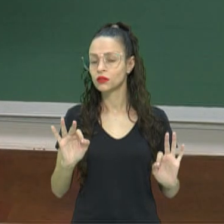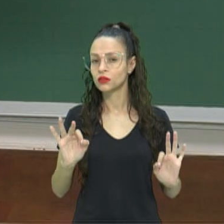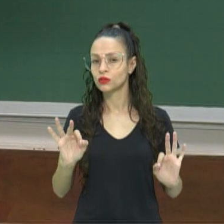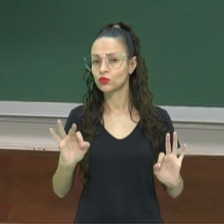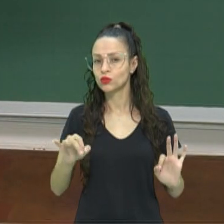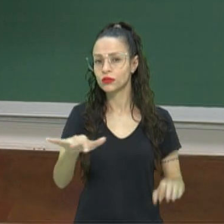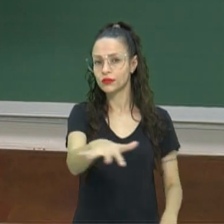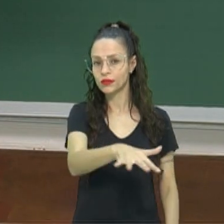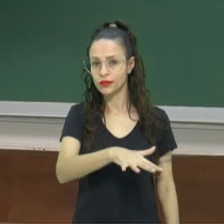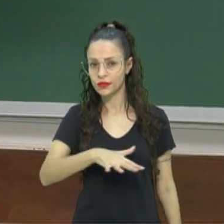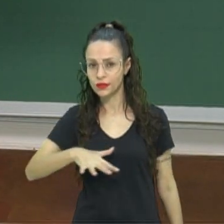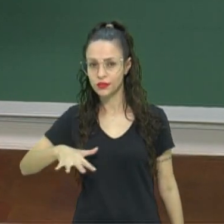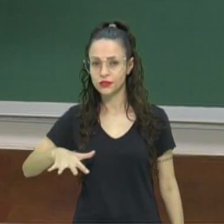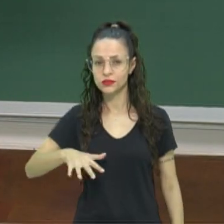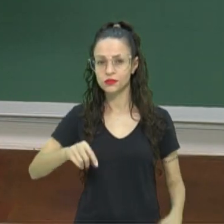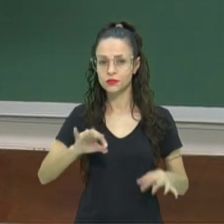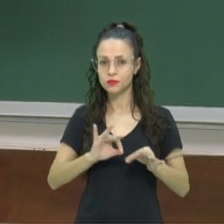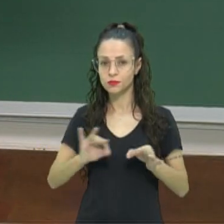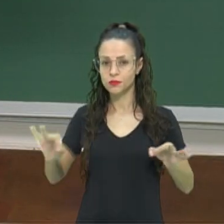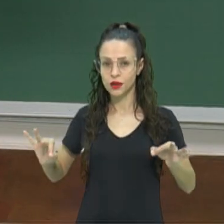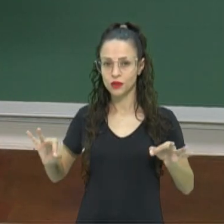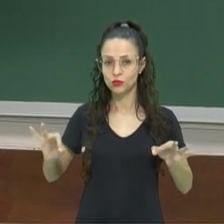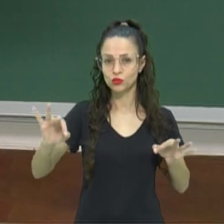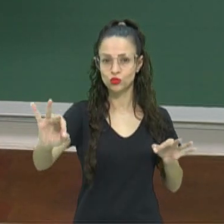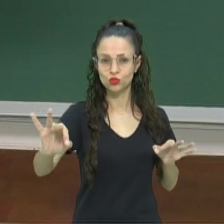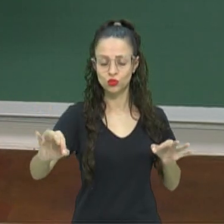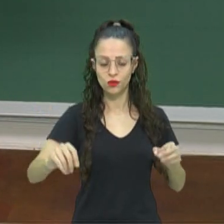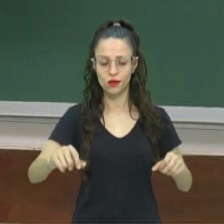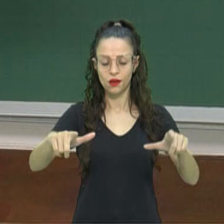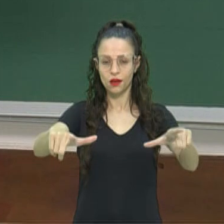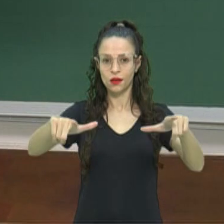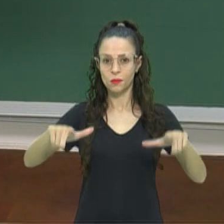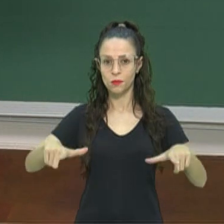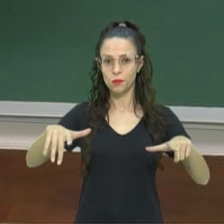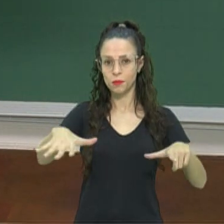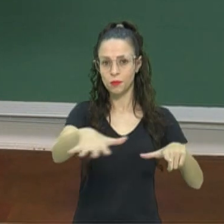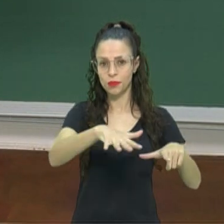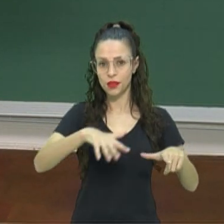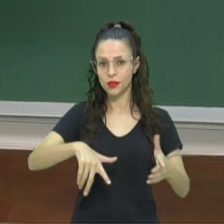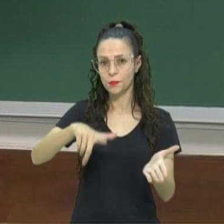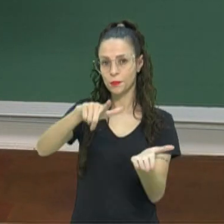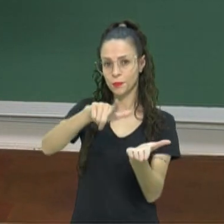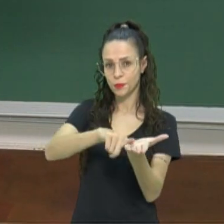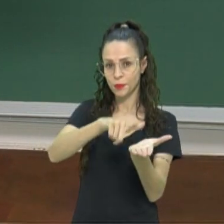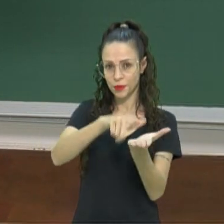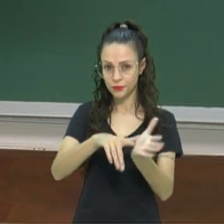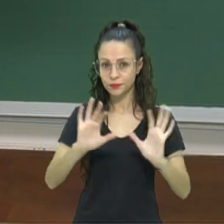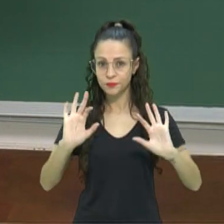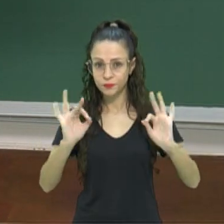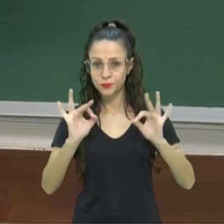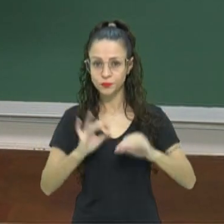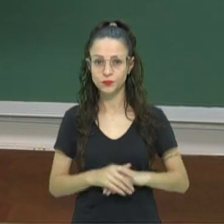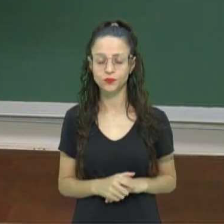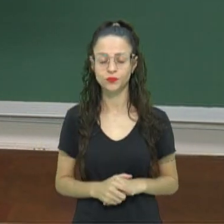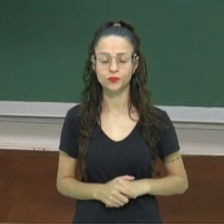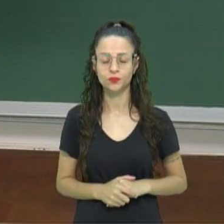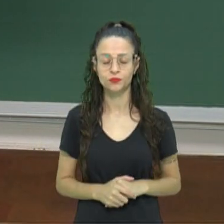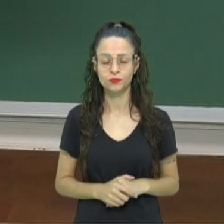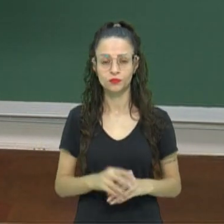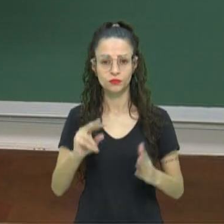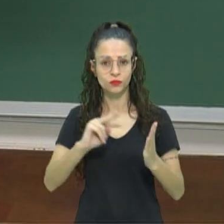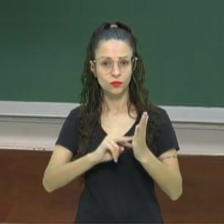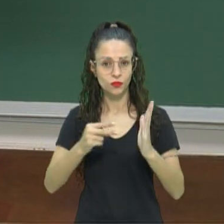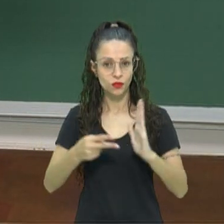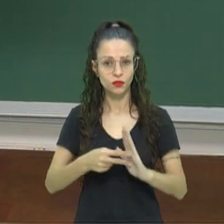fosse o espaço que coubesse na planta da carteira, na folha de papel, certo? Ou seja,